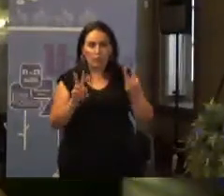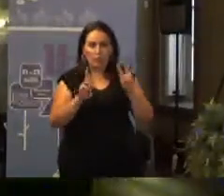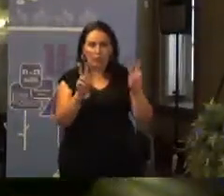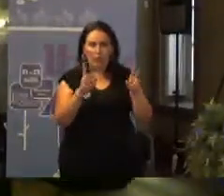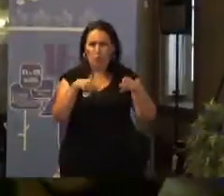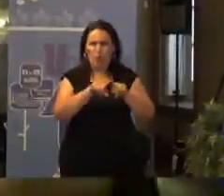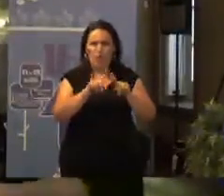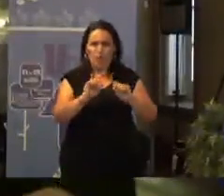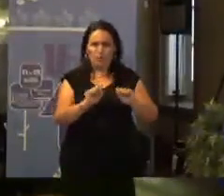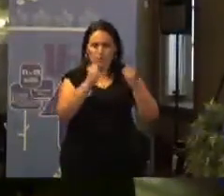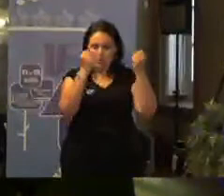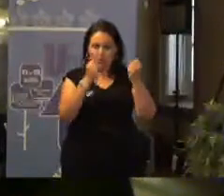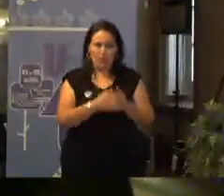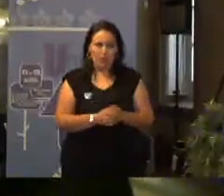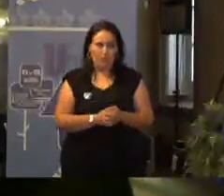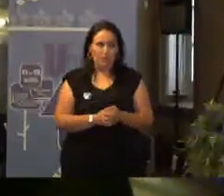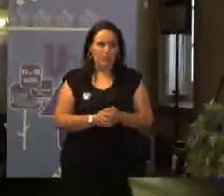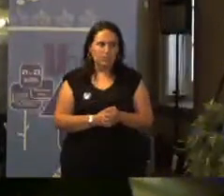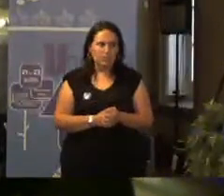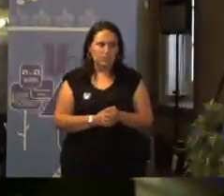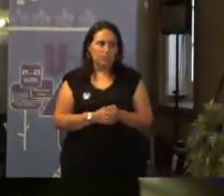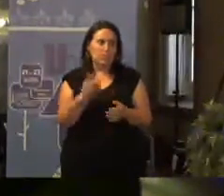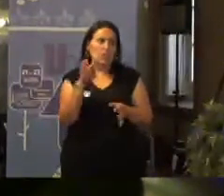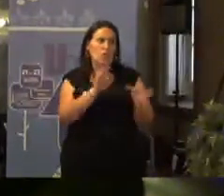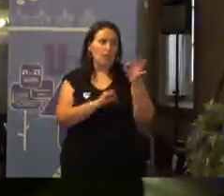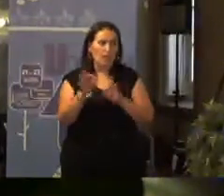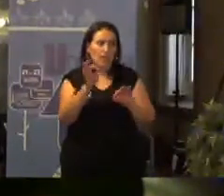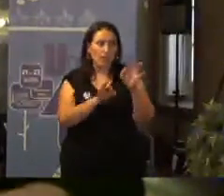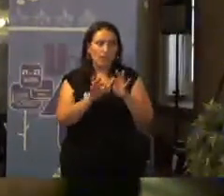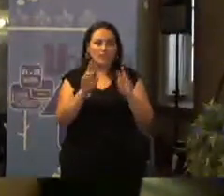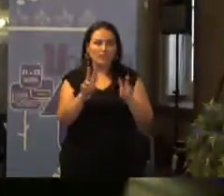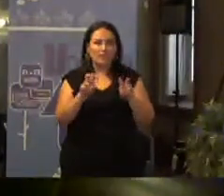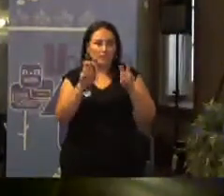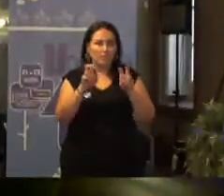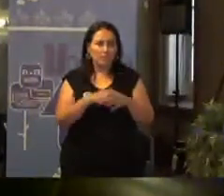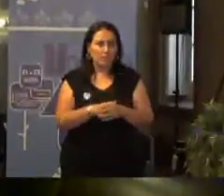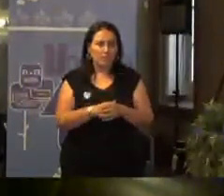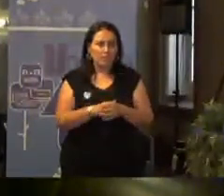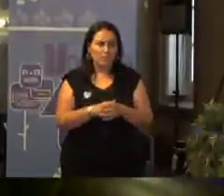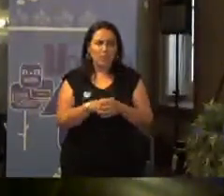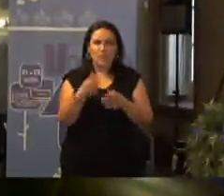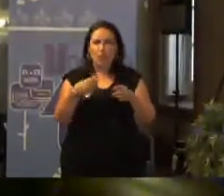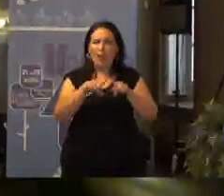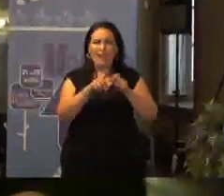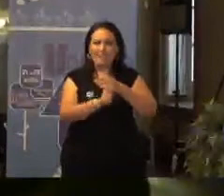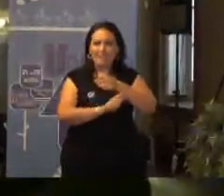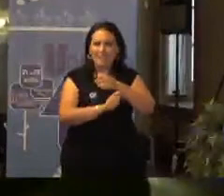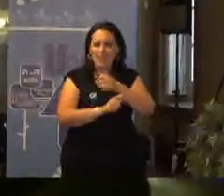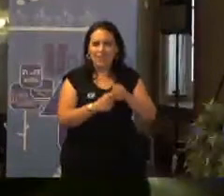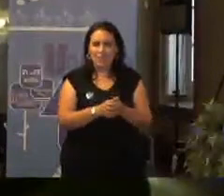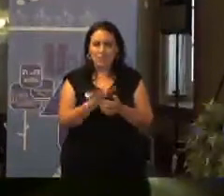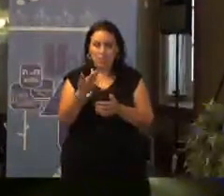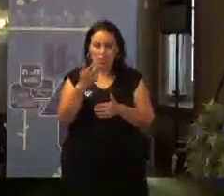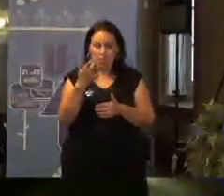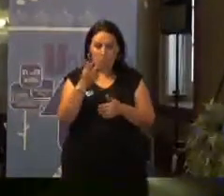sobrevivência e futuro da organização, e até uma perspectiva de estratégia de acumulação de forças, essa participação no